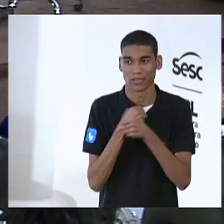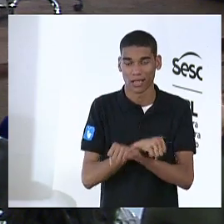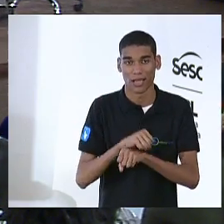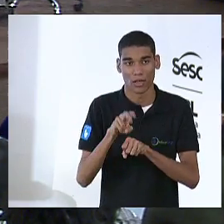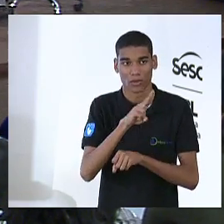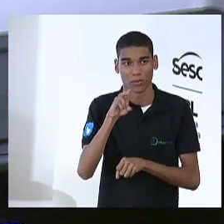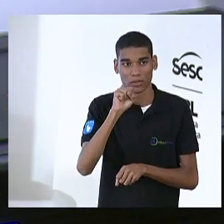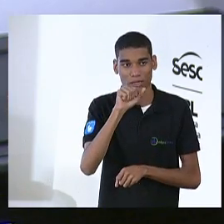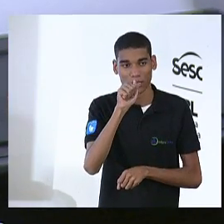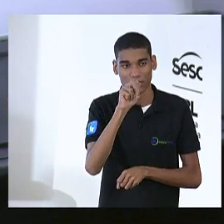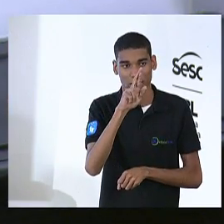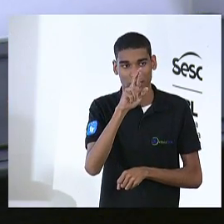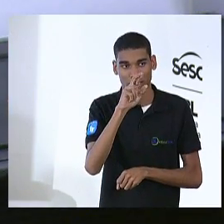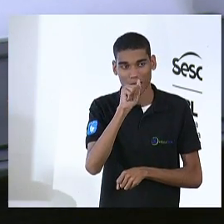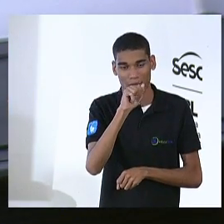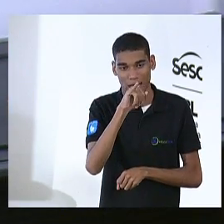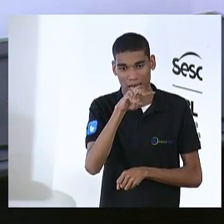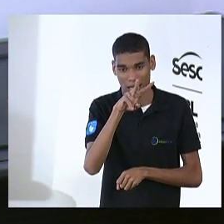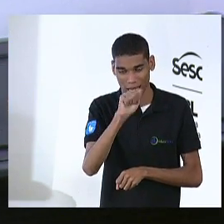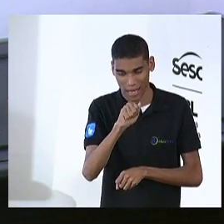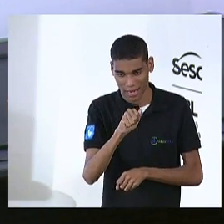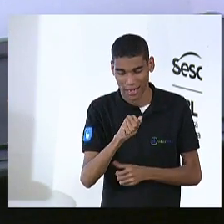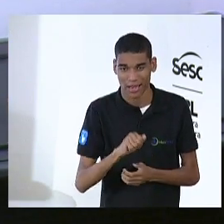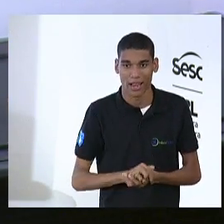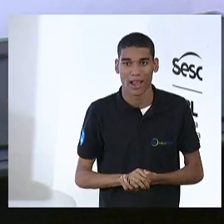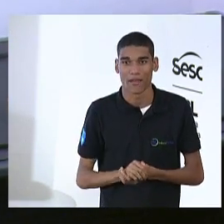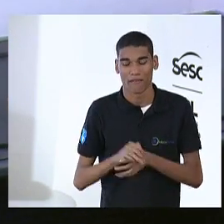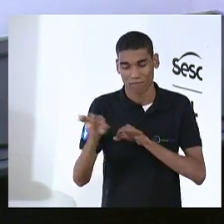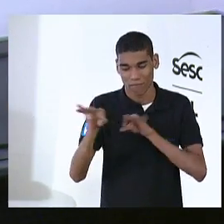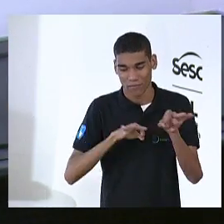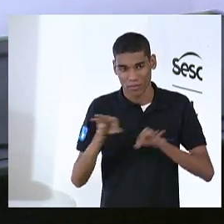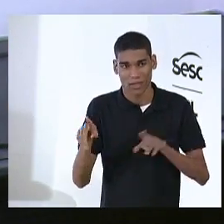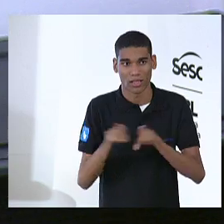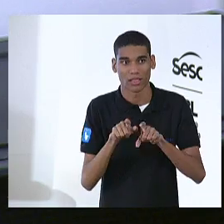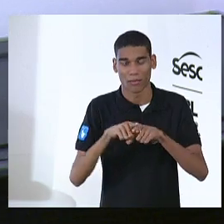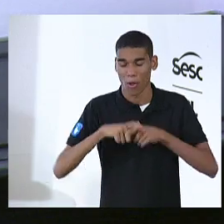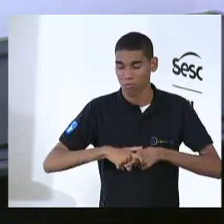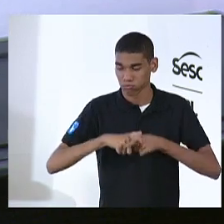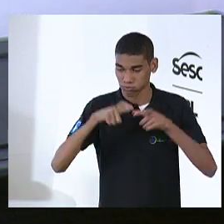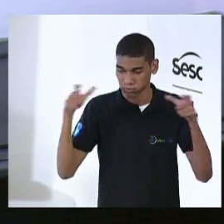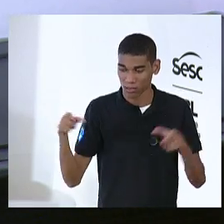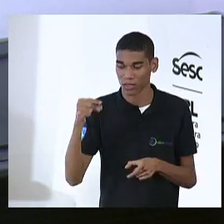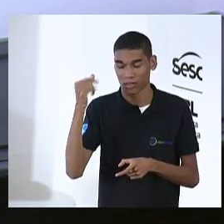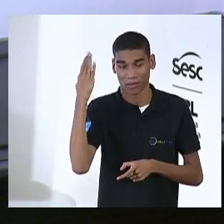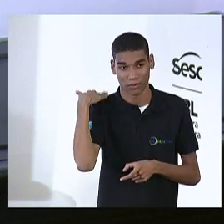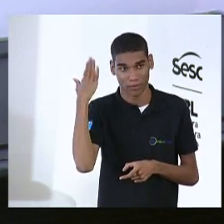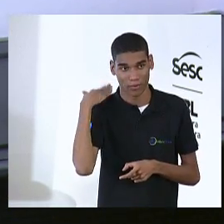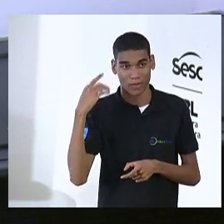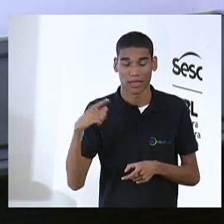Saraiva, né, que fez uns arranjos, aumentou um pouco, aquela época precisava ter uma certa renda para votar,